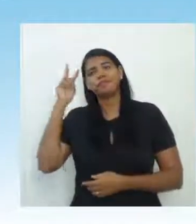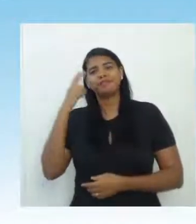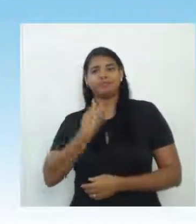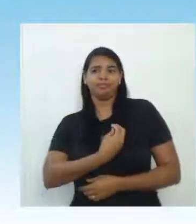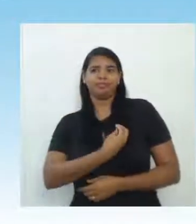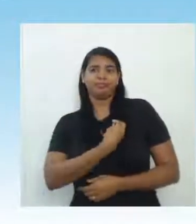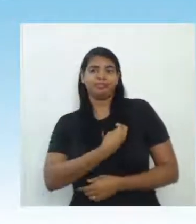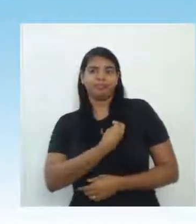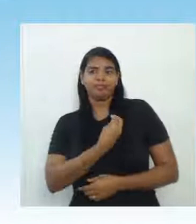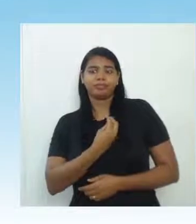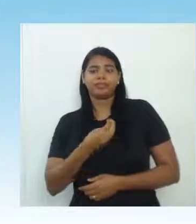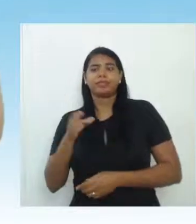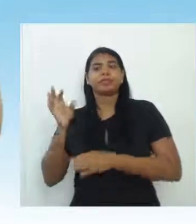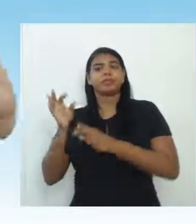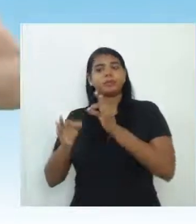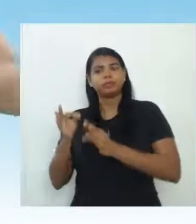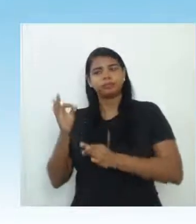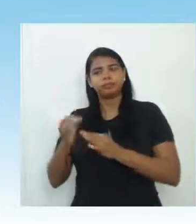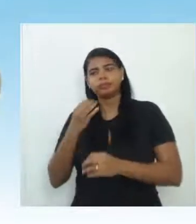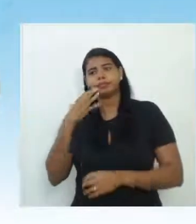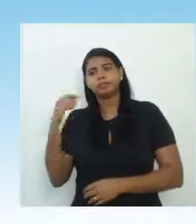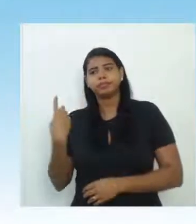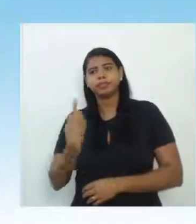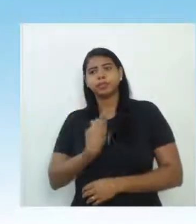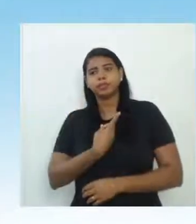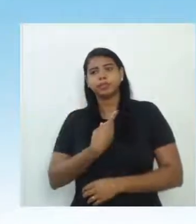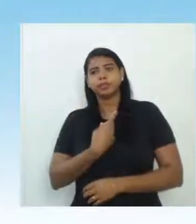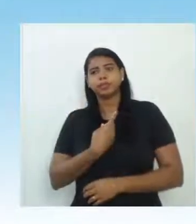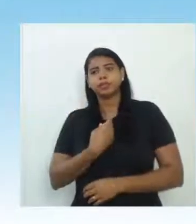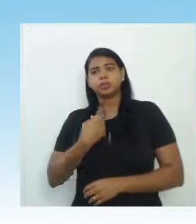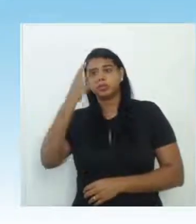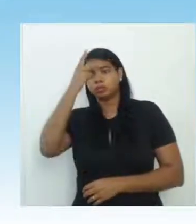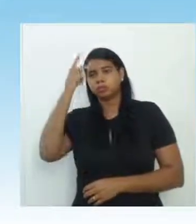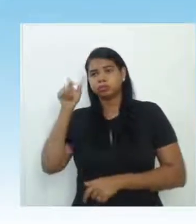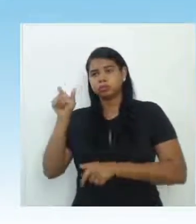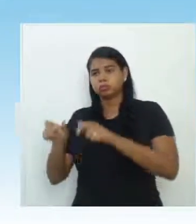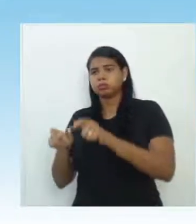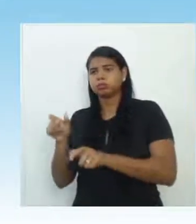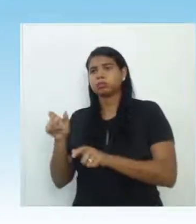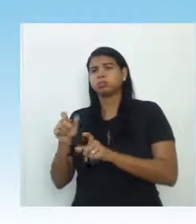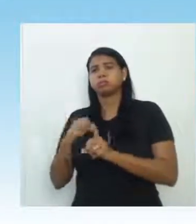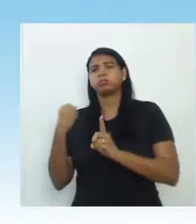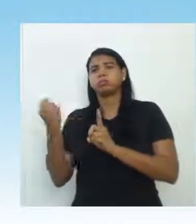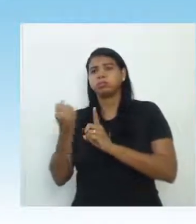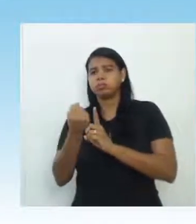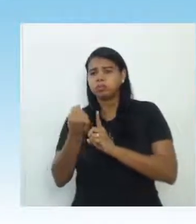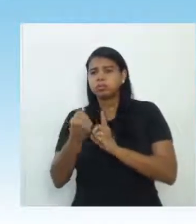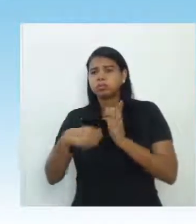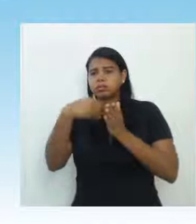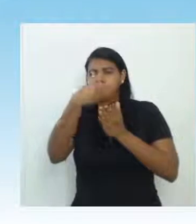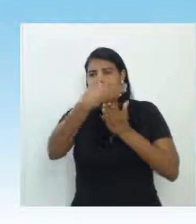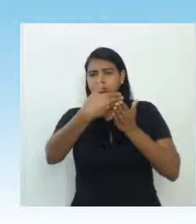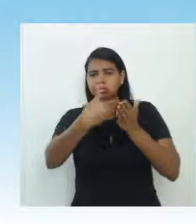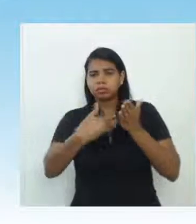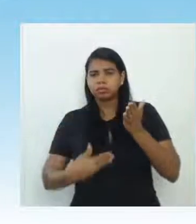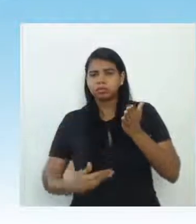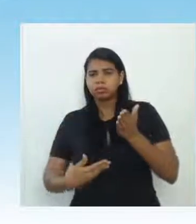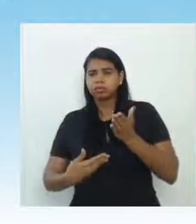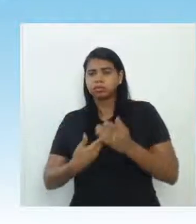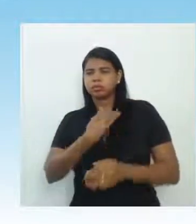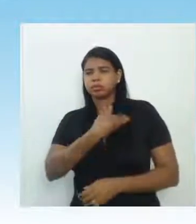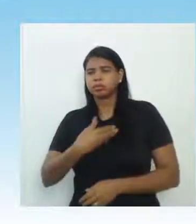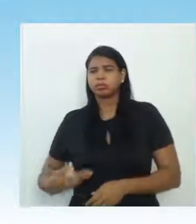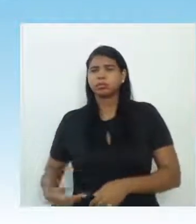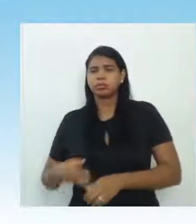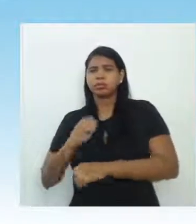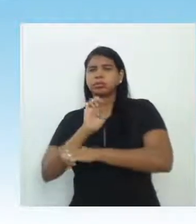um bem jurídico. E a gente, enquanto cidadão e cidadã, a gente tem como se fosse um contrato com o Estado, né? Desde que a